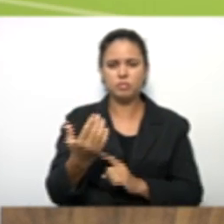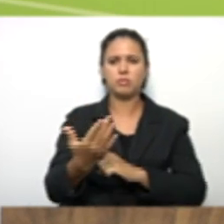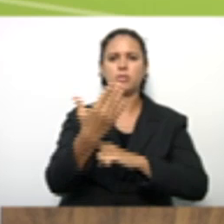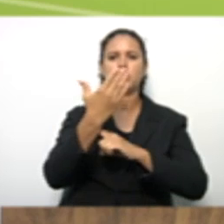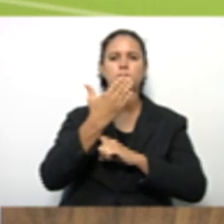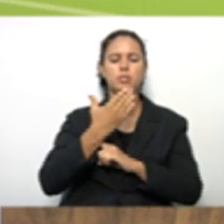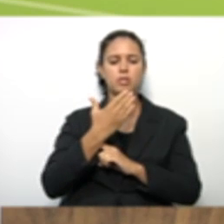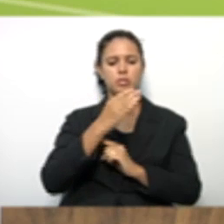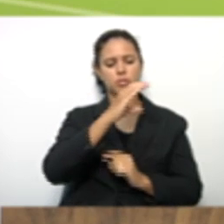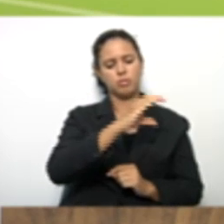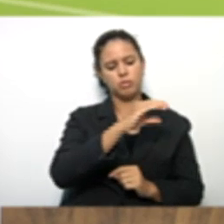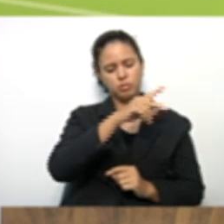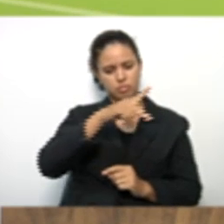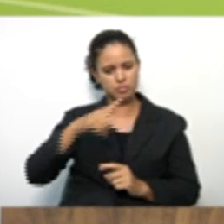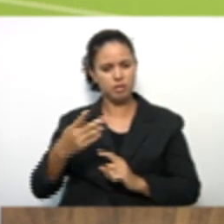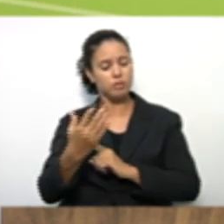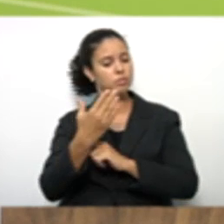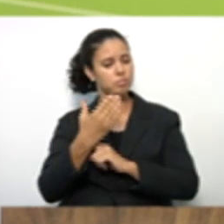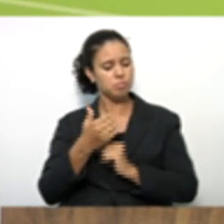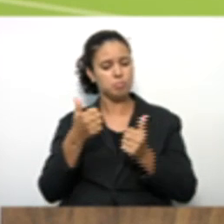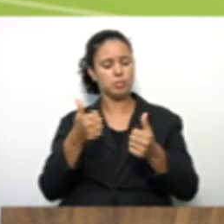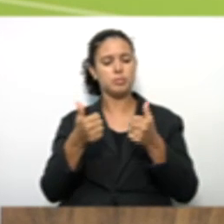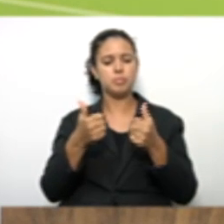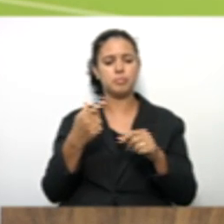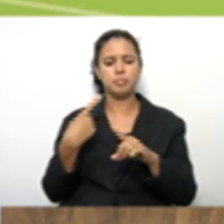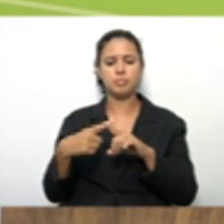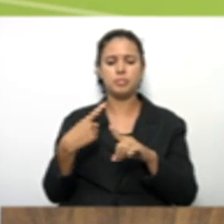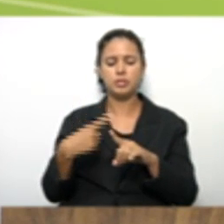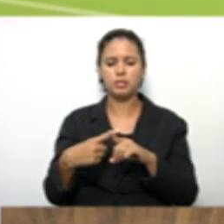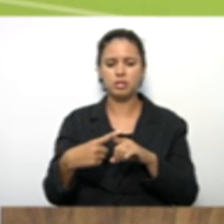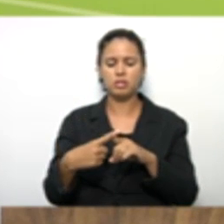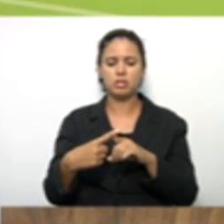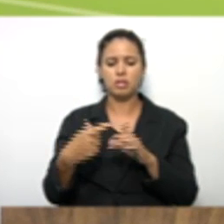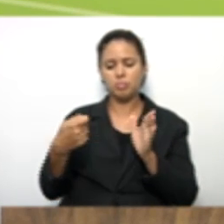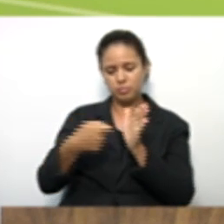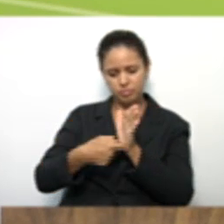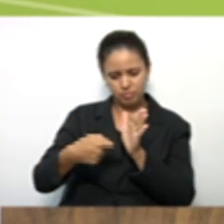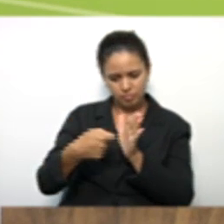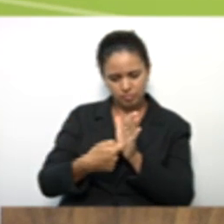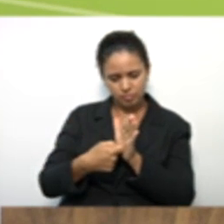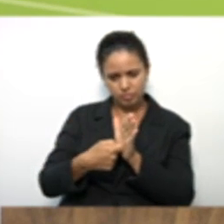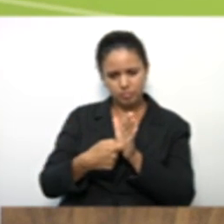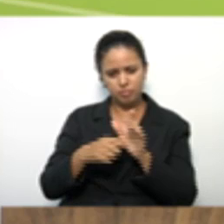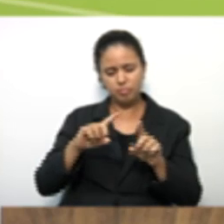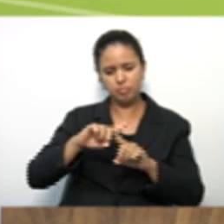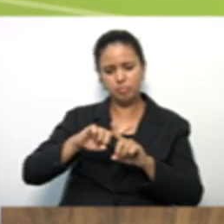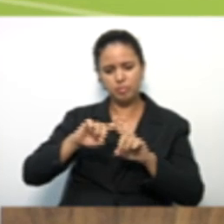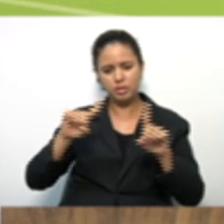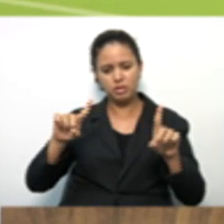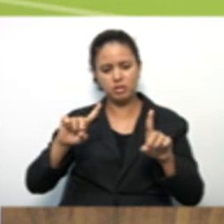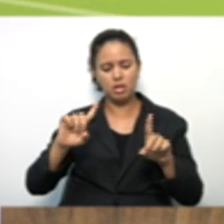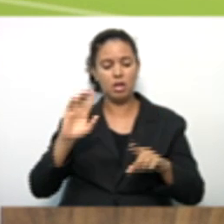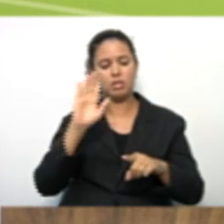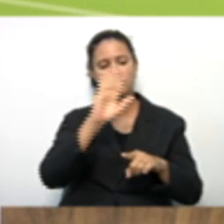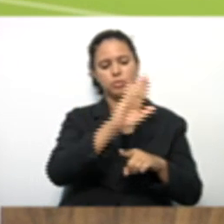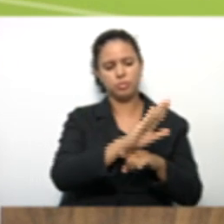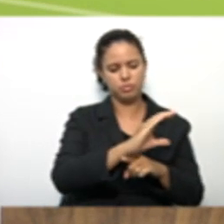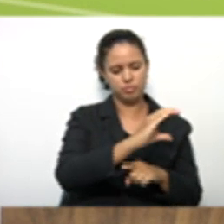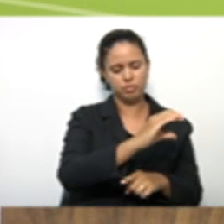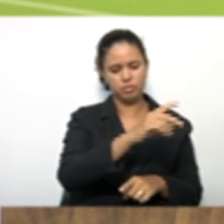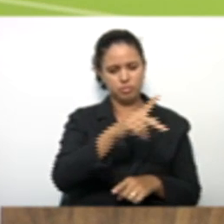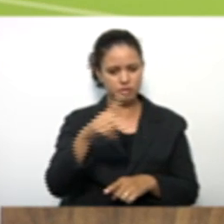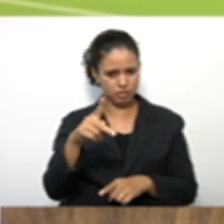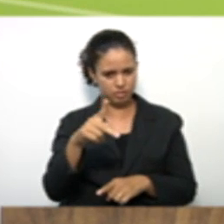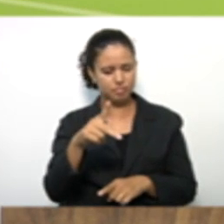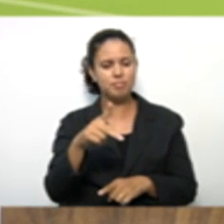sendo uma parte positiva. Então, é uma obrigação que, na verdade, é uma obrigação que te ajuda dentro da empresa. Então, falar